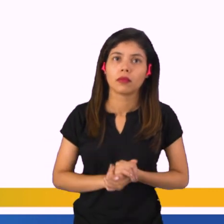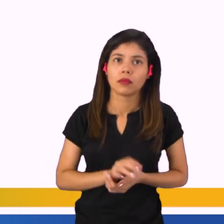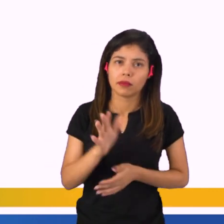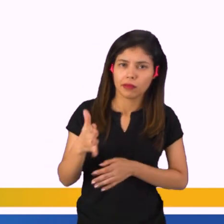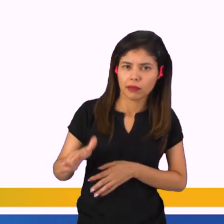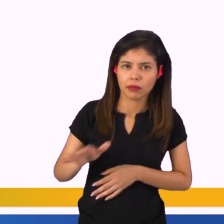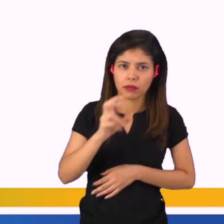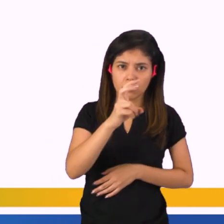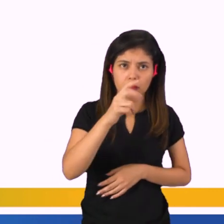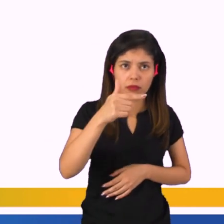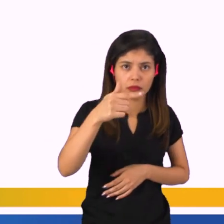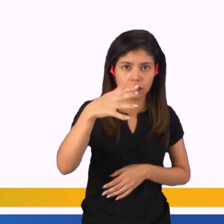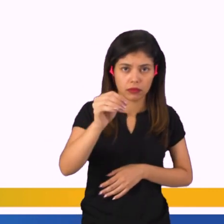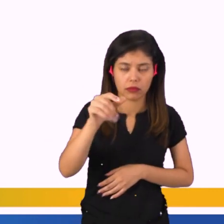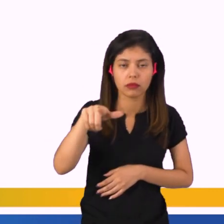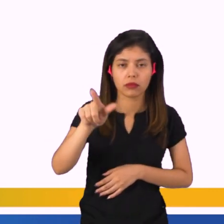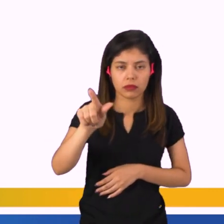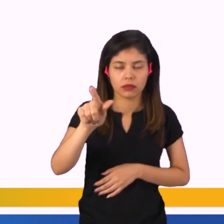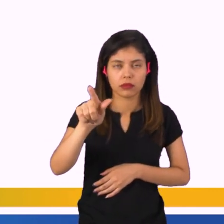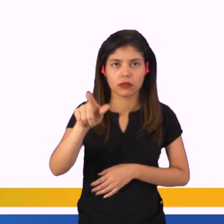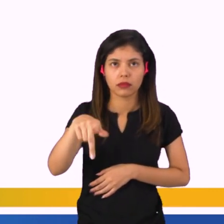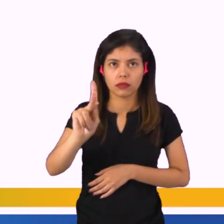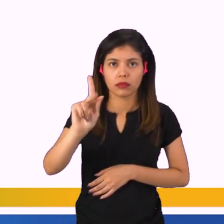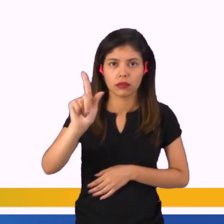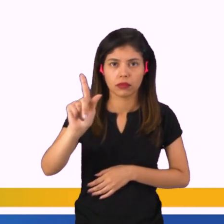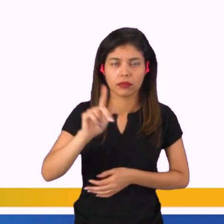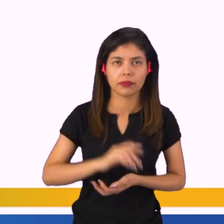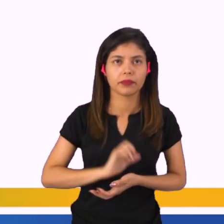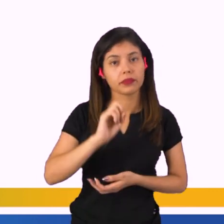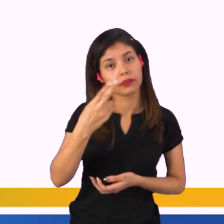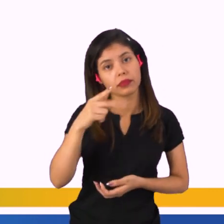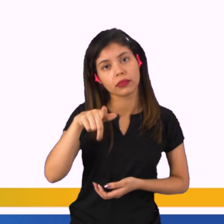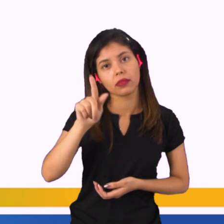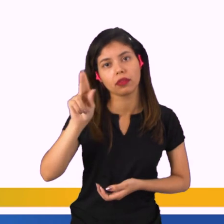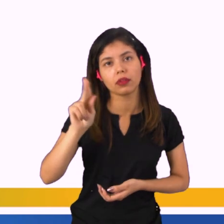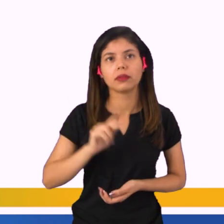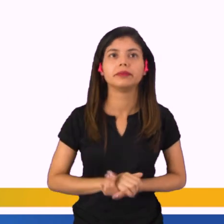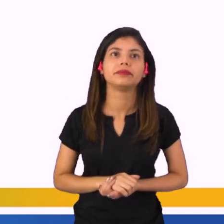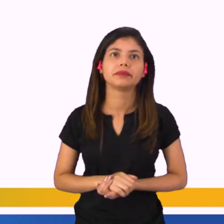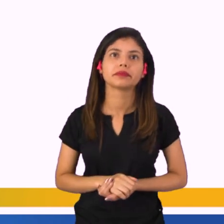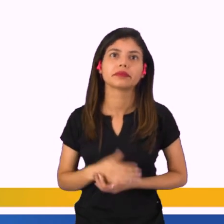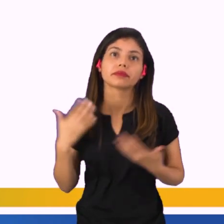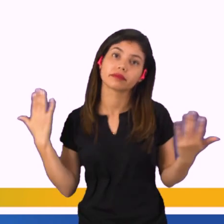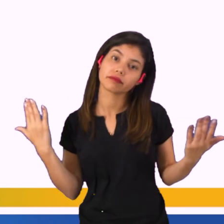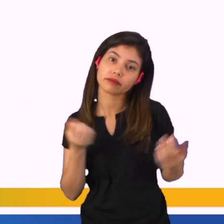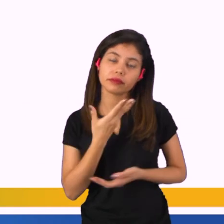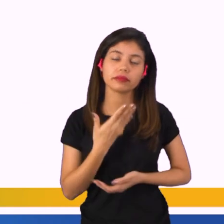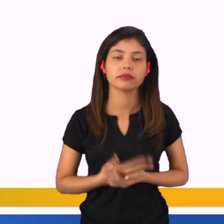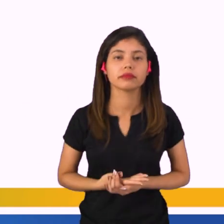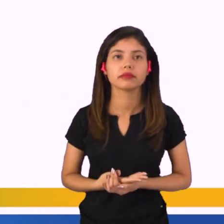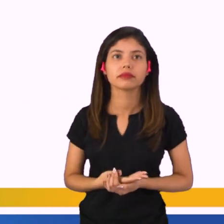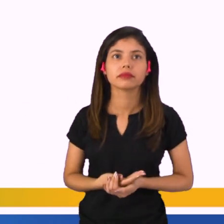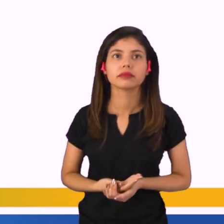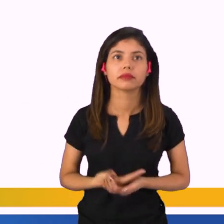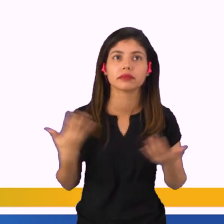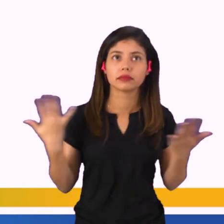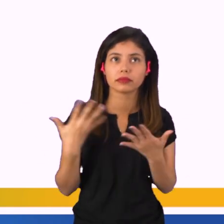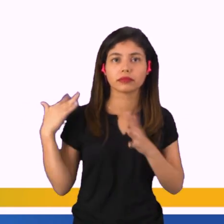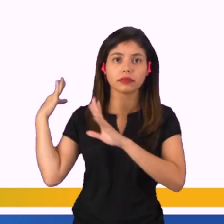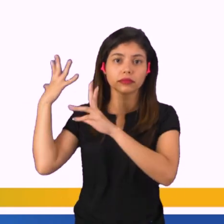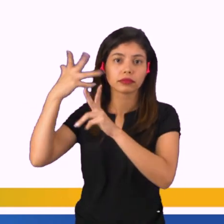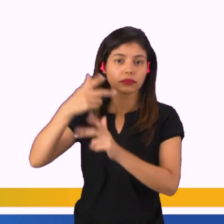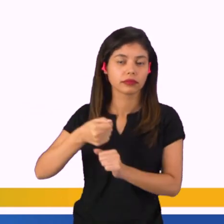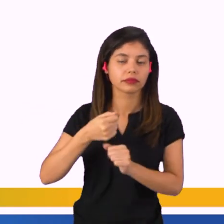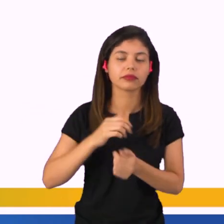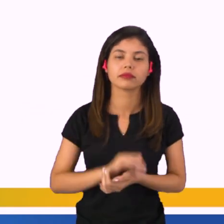foram descarregados exatamente 570 quilos, né, ou quilogramas. Bom, então